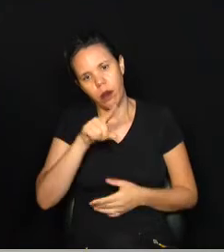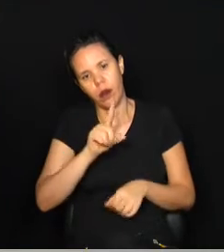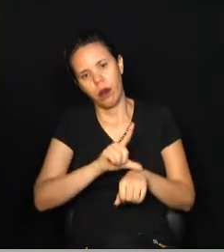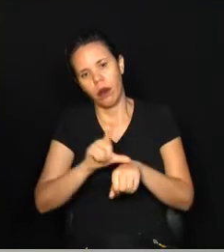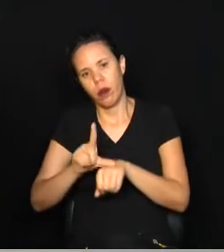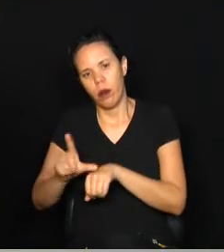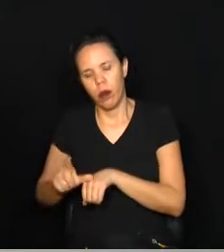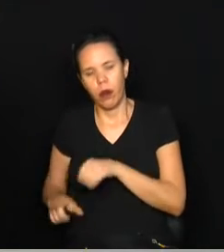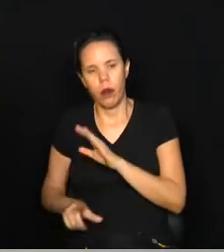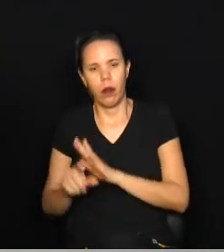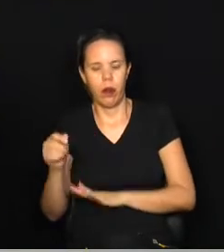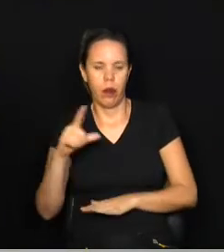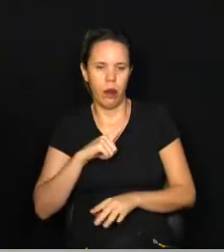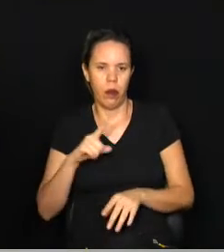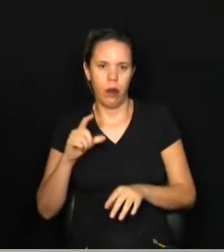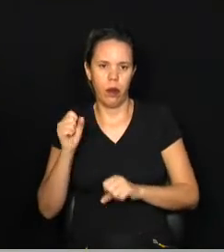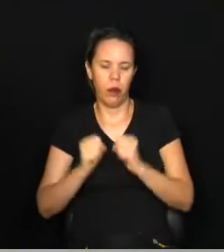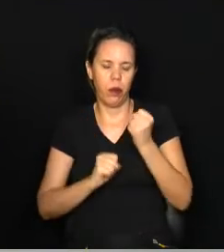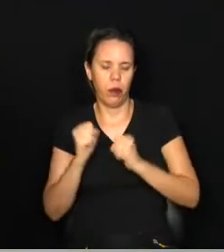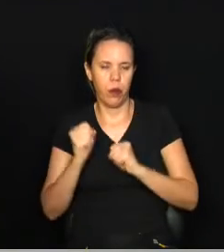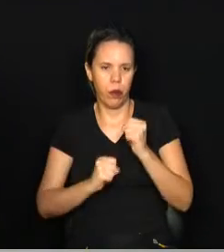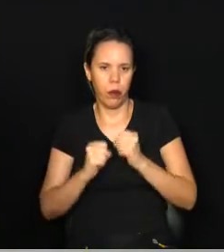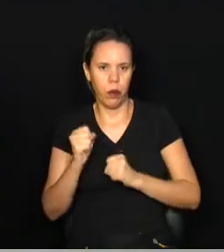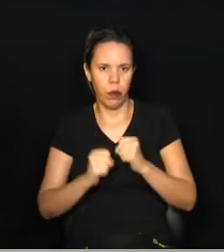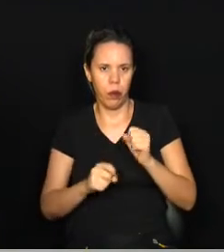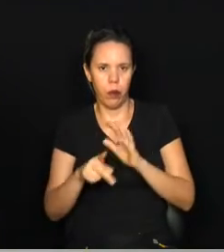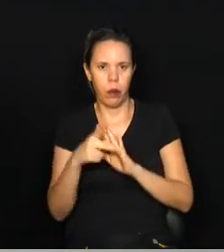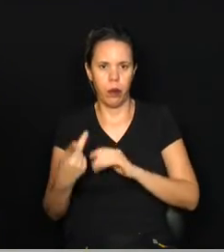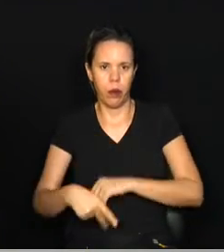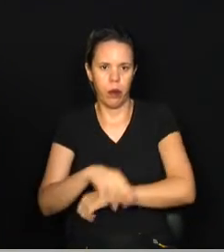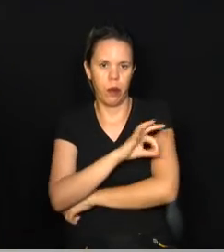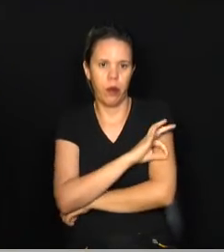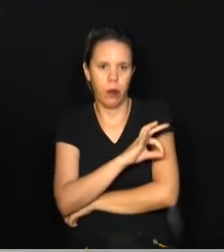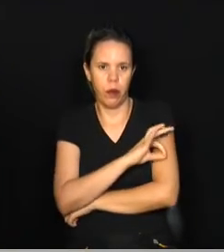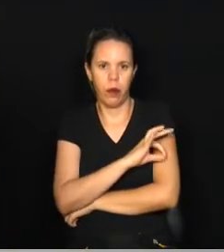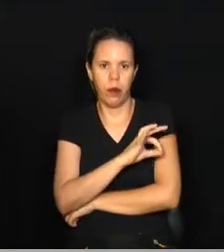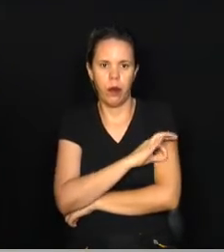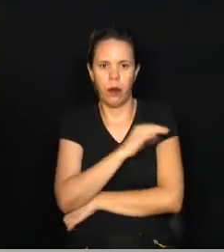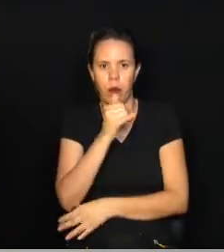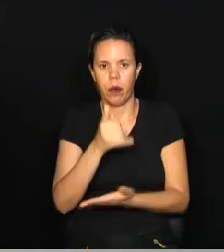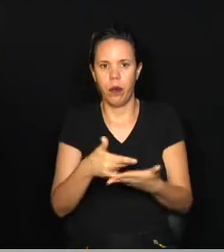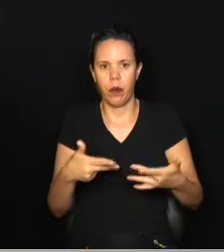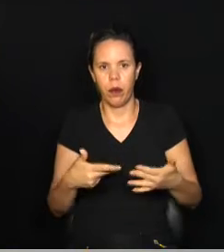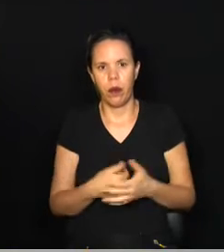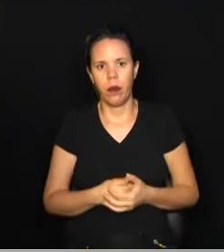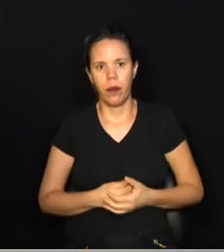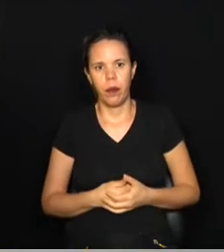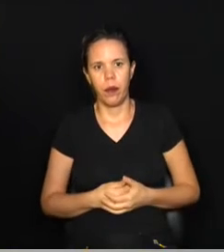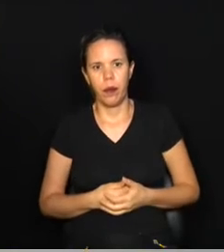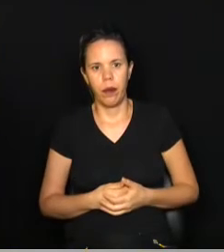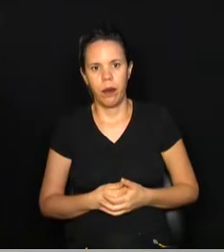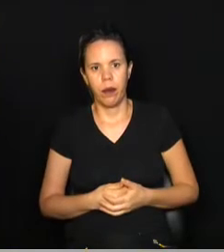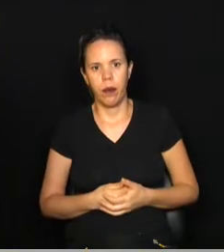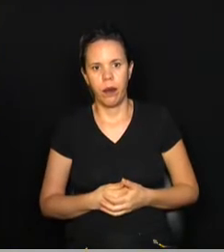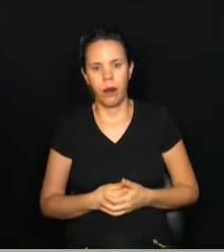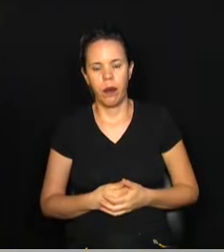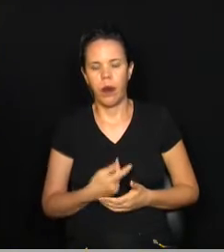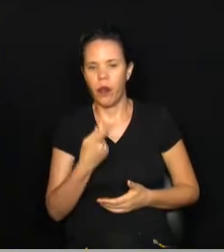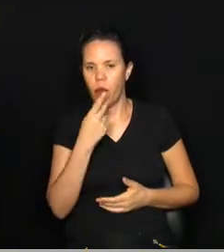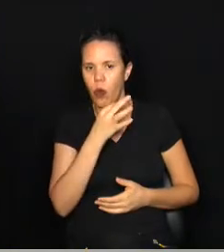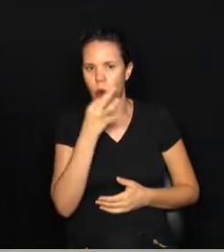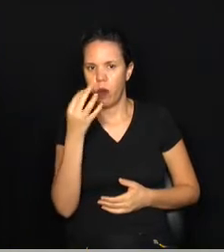comerciantes, para as indústrias e para a própria prefeitura através de seus impostos. Né? Foi muito bem colocada a